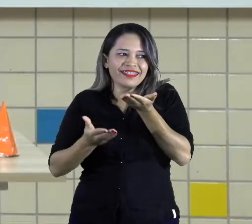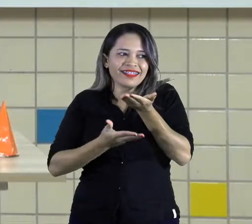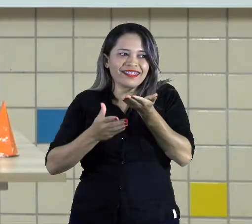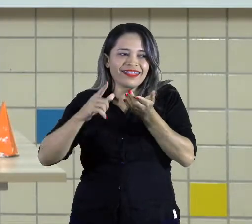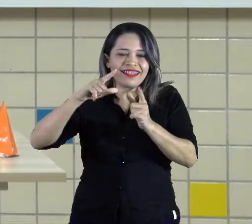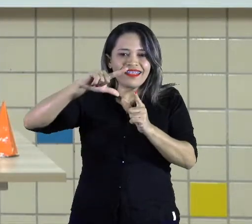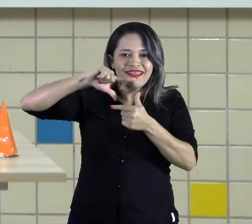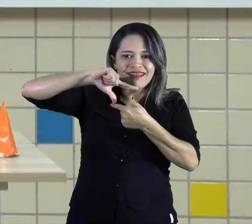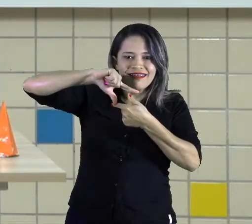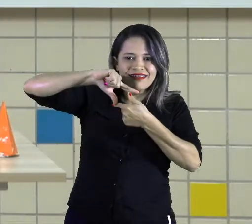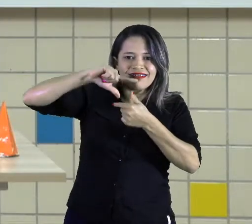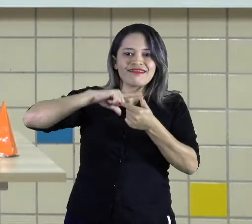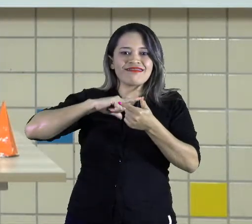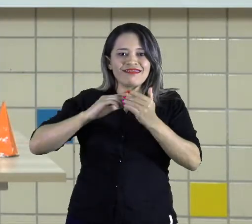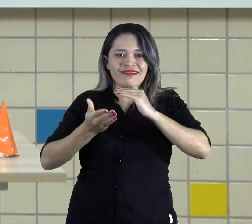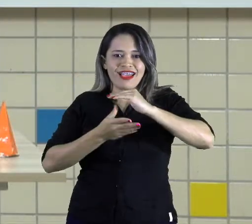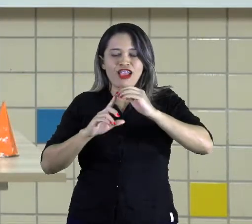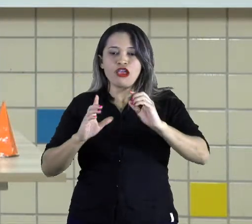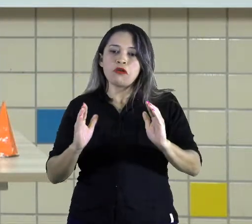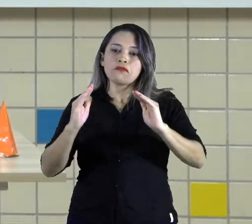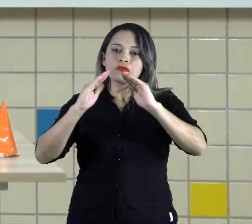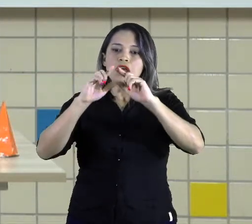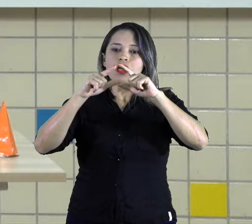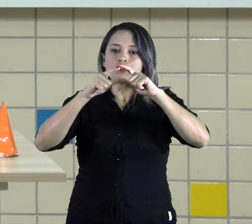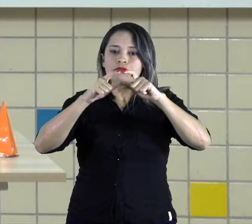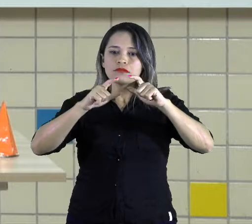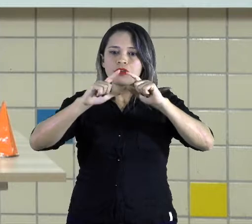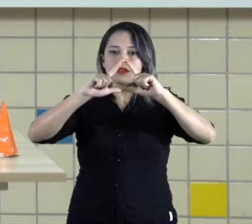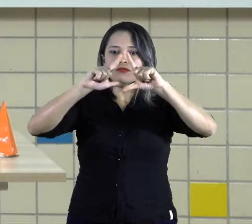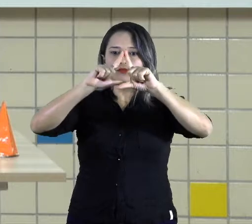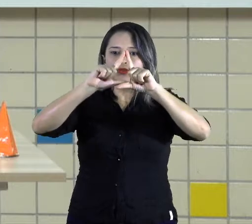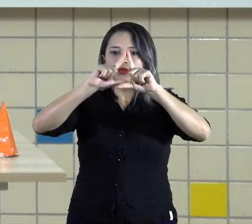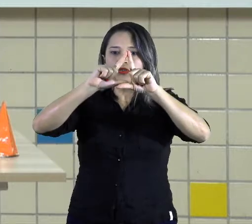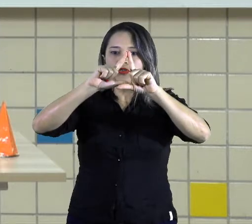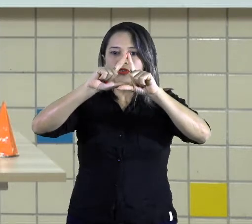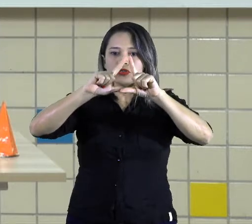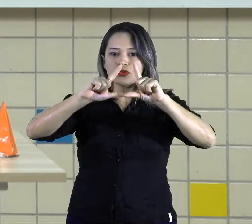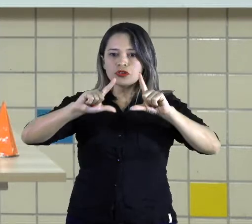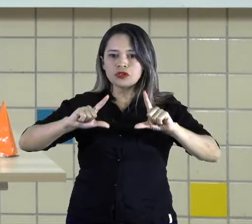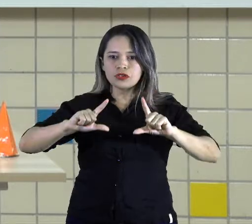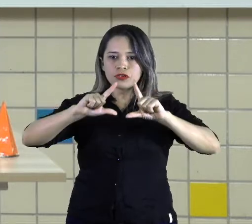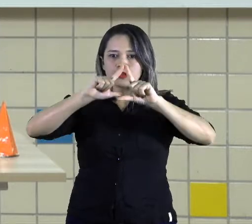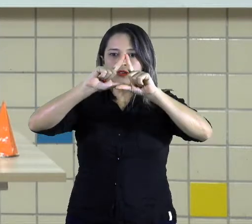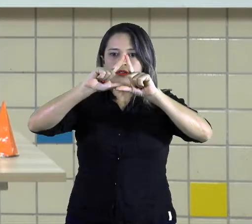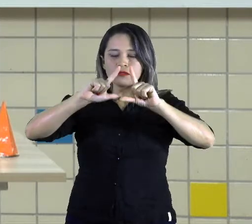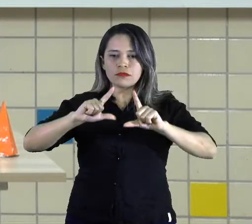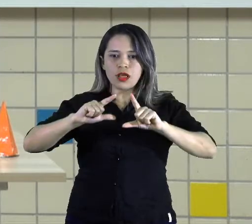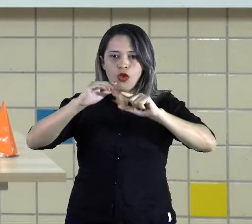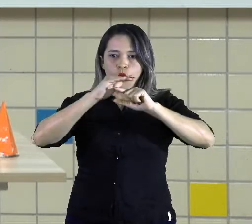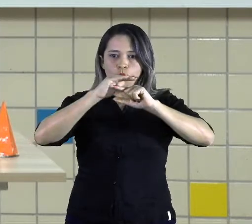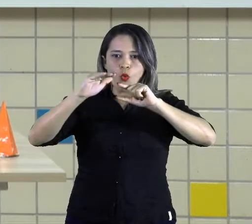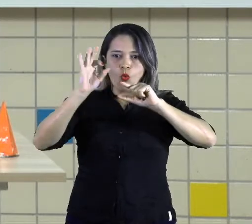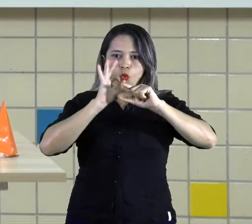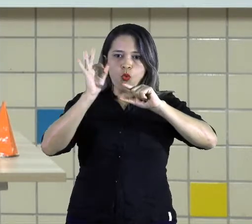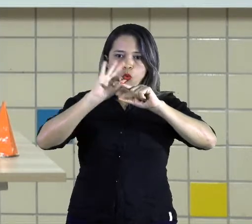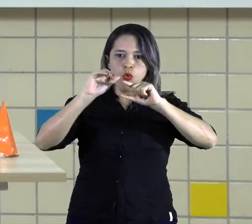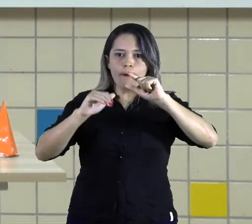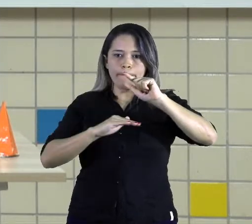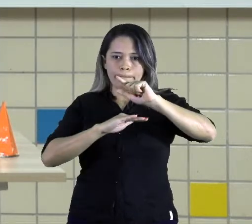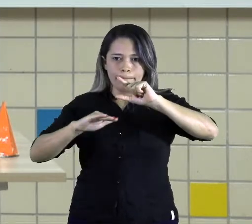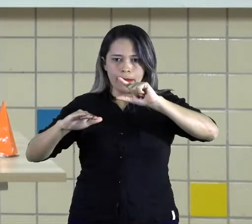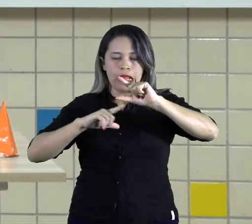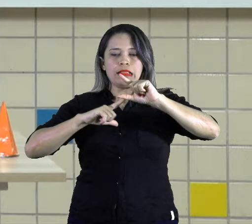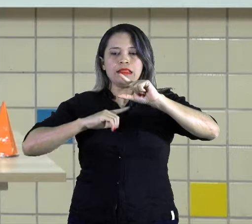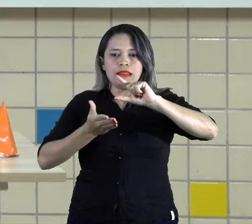também dentro desses sólidos geométricos quem? As pirâmides. As pirâmides não tem base em cima, só tem base